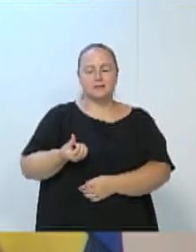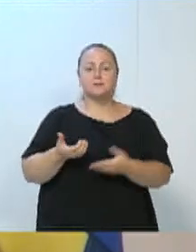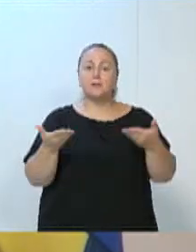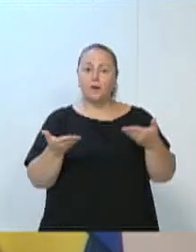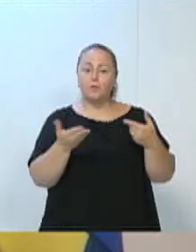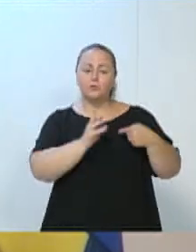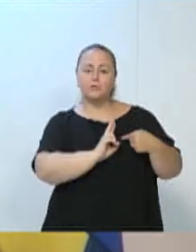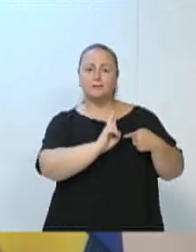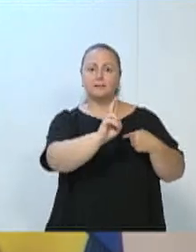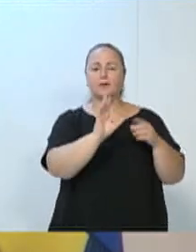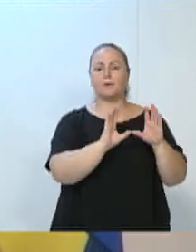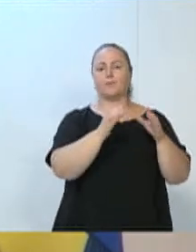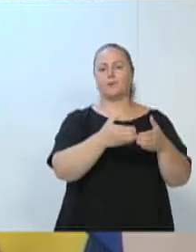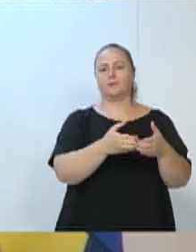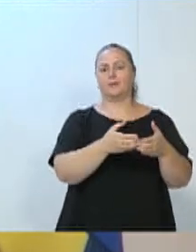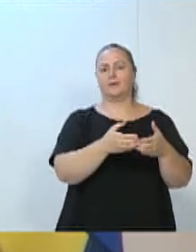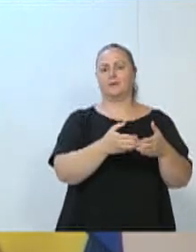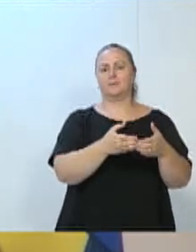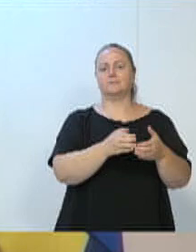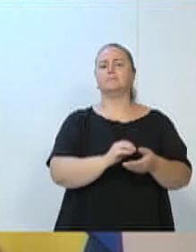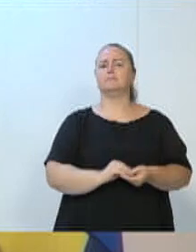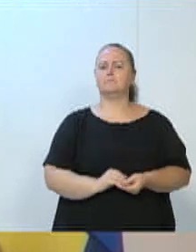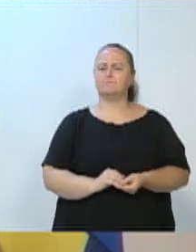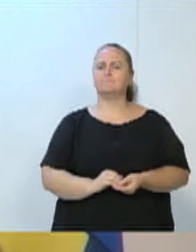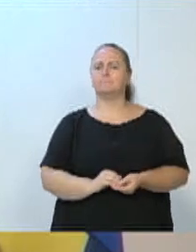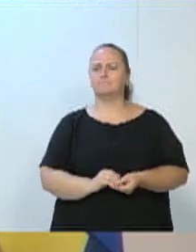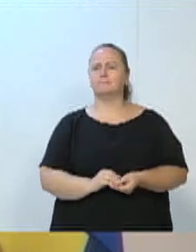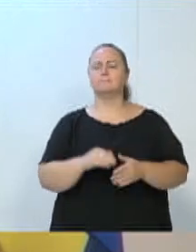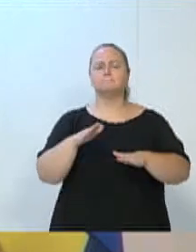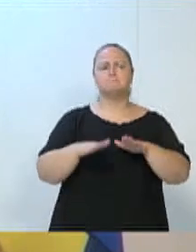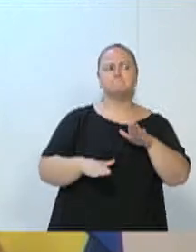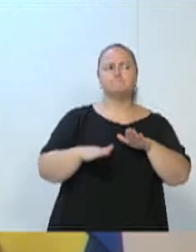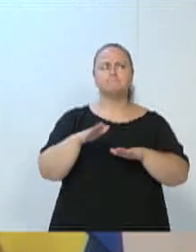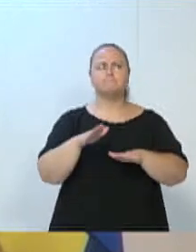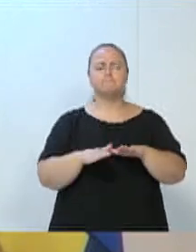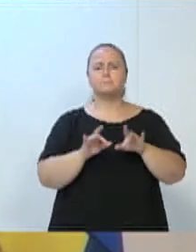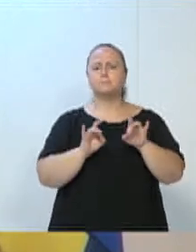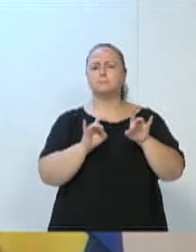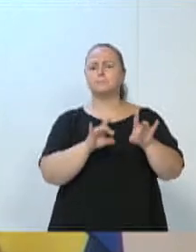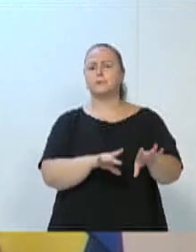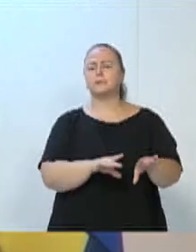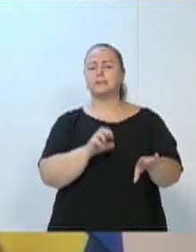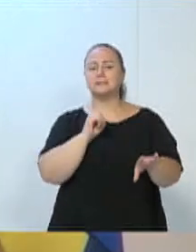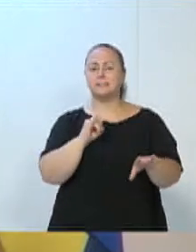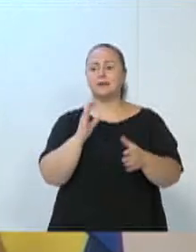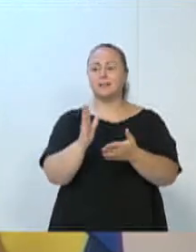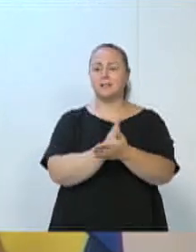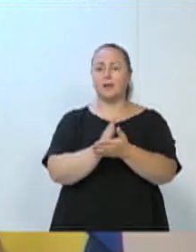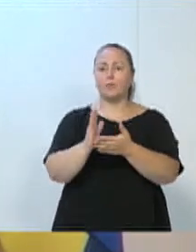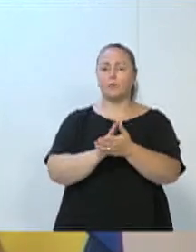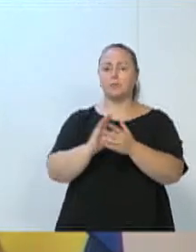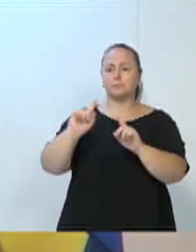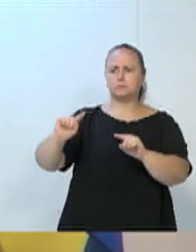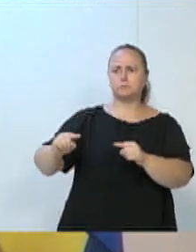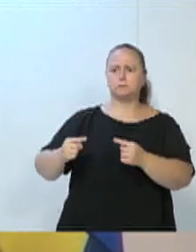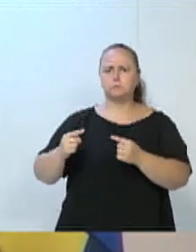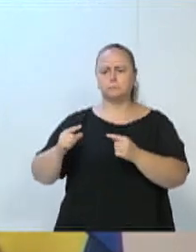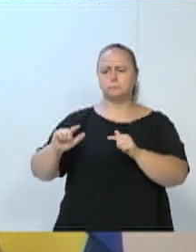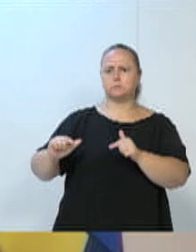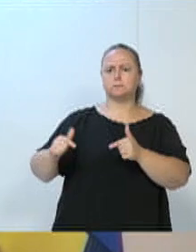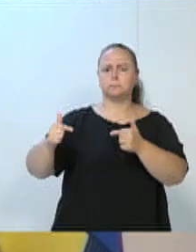a nossa comunidade talvez eu teria desistido se por uma algumas ações que até